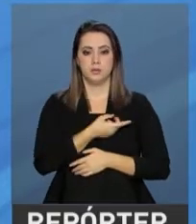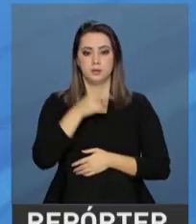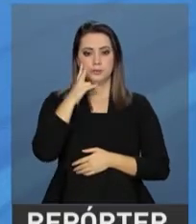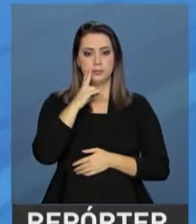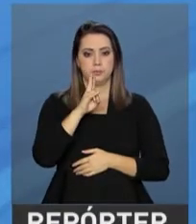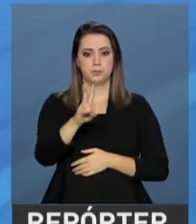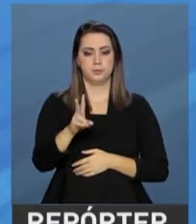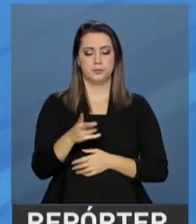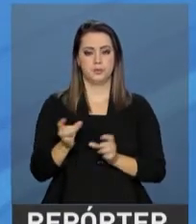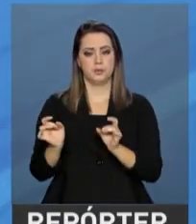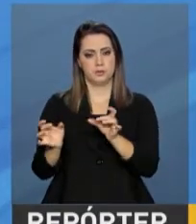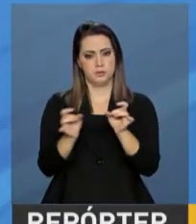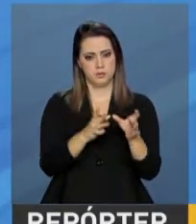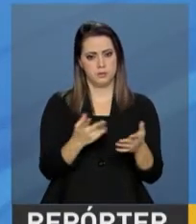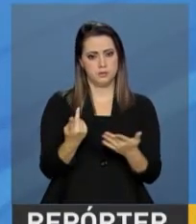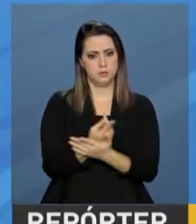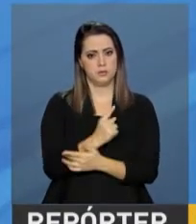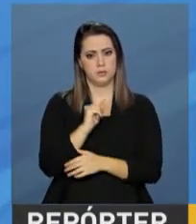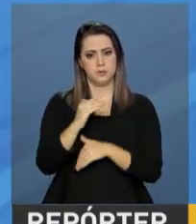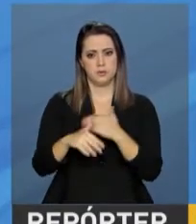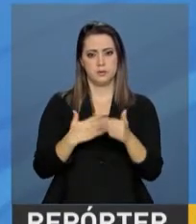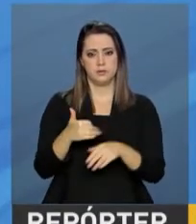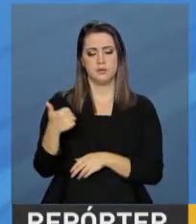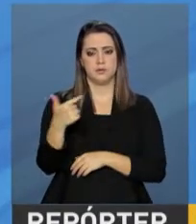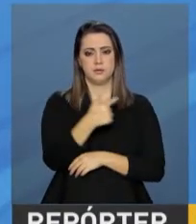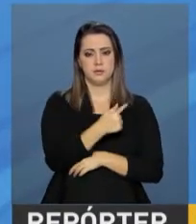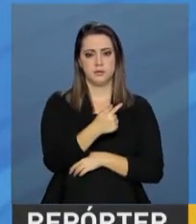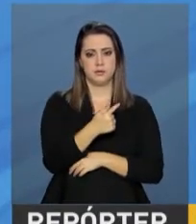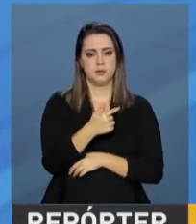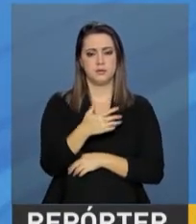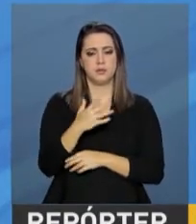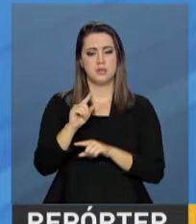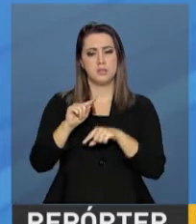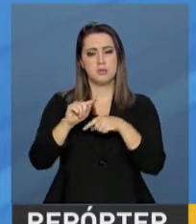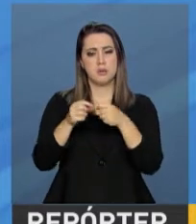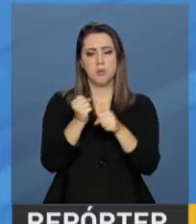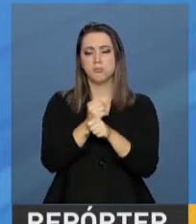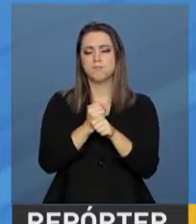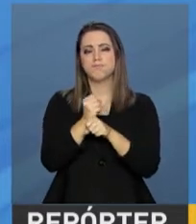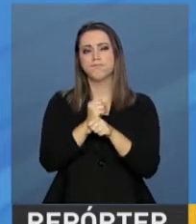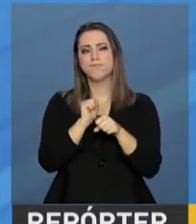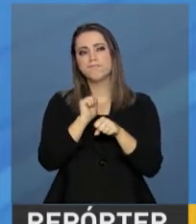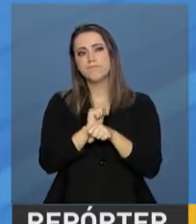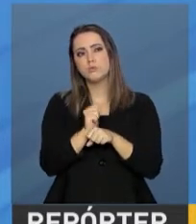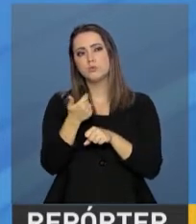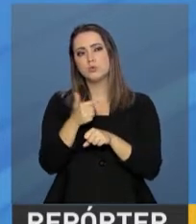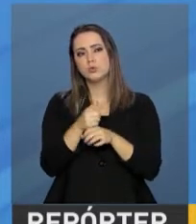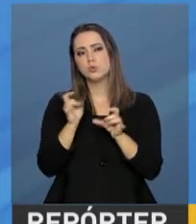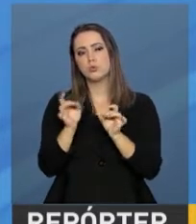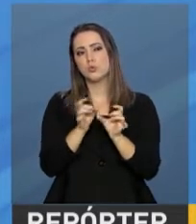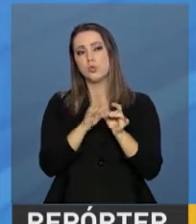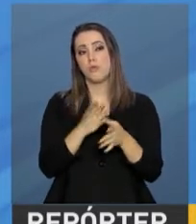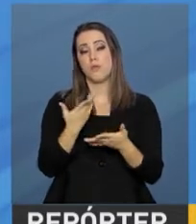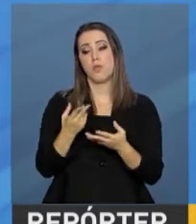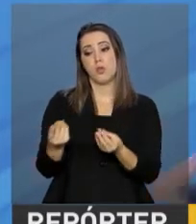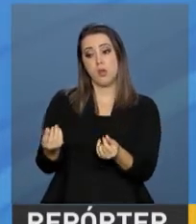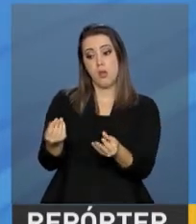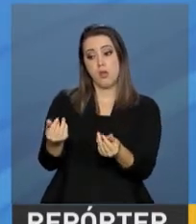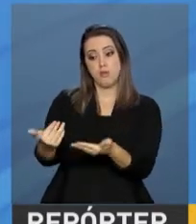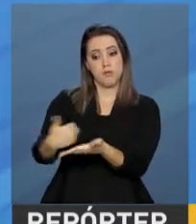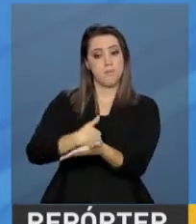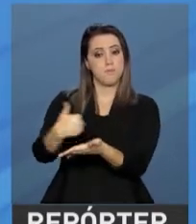os leilões que nós realizamos ao longo de 17 depois de alguns anos sem a realização de leilões os bônus de assinatura